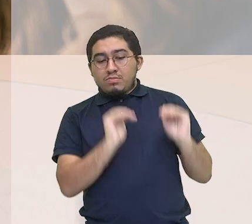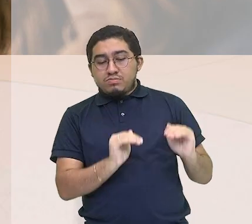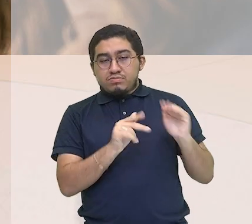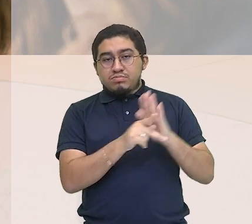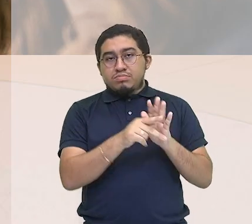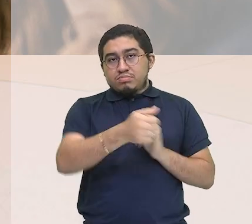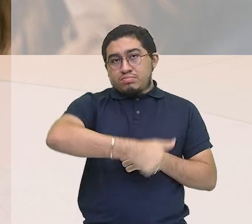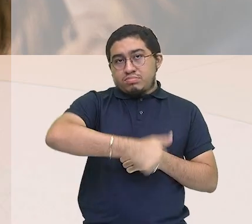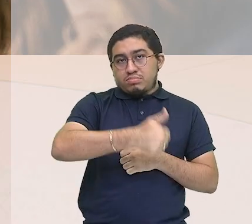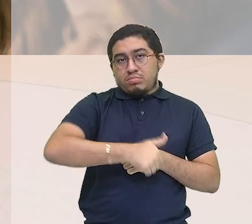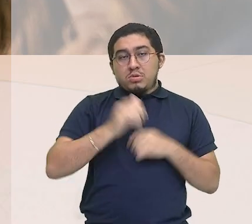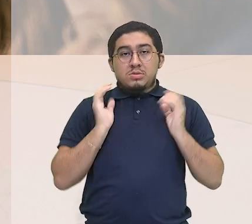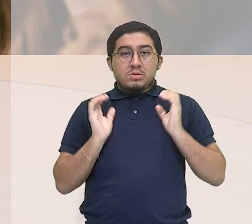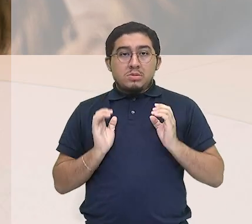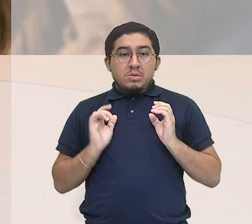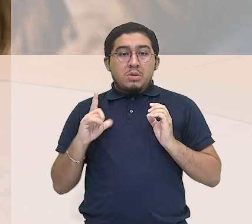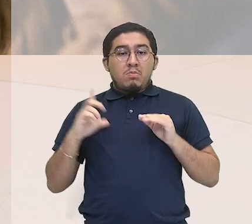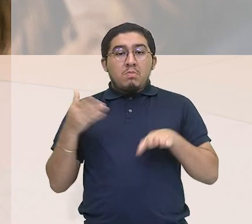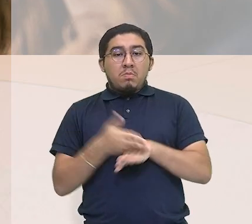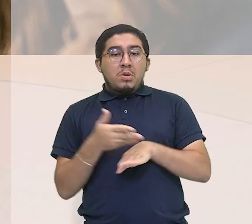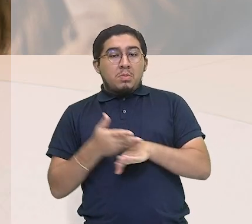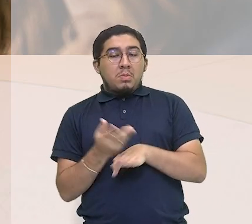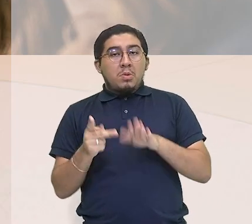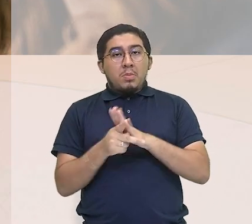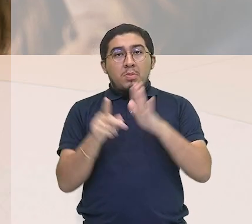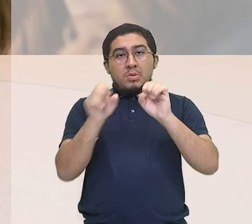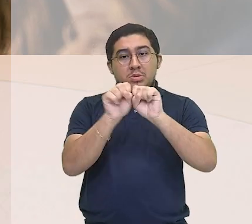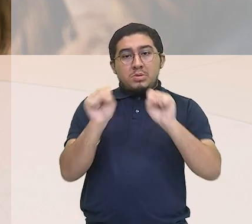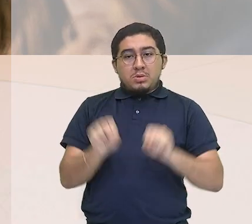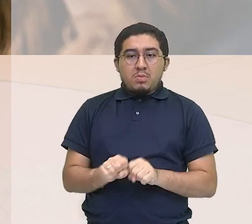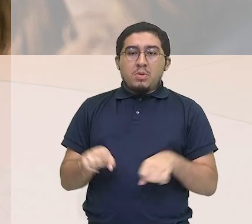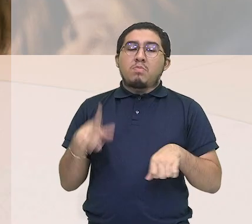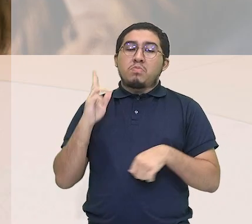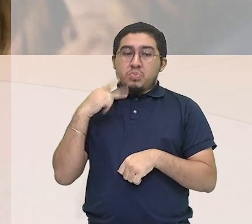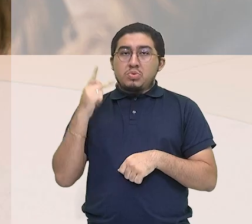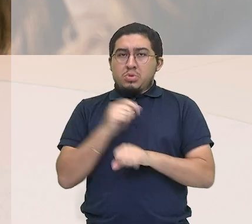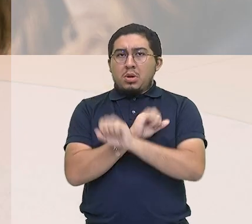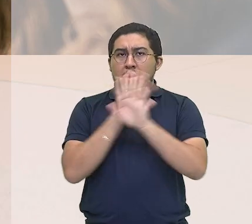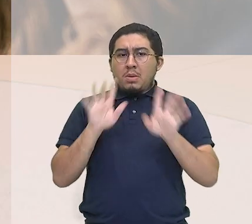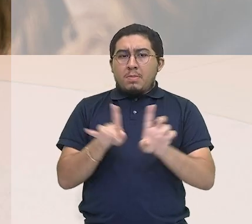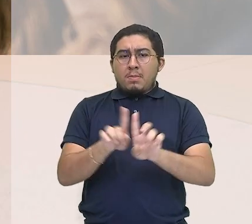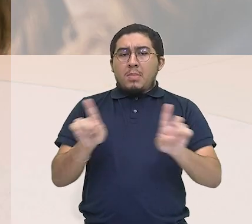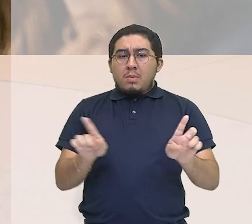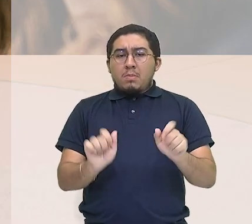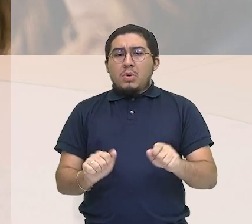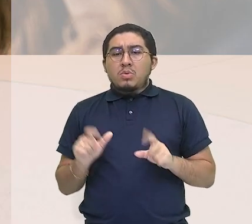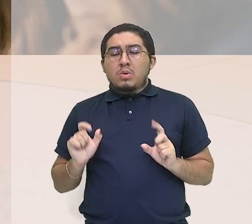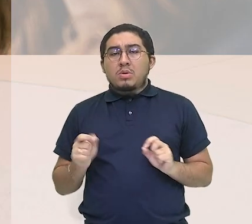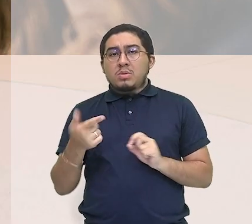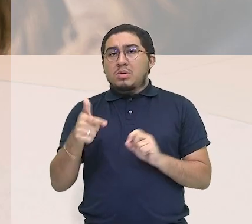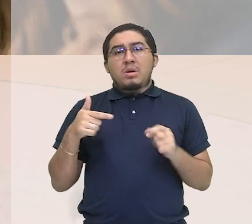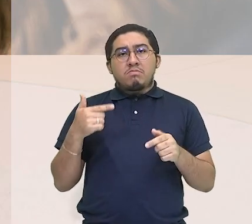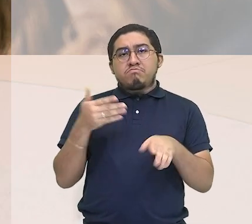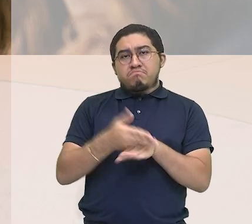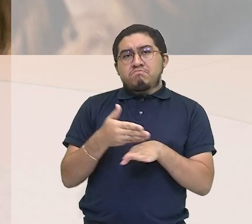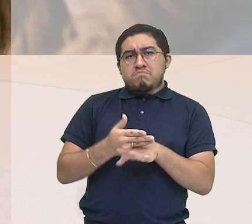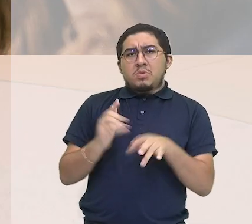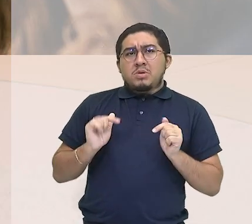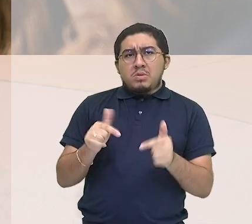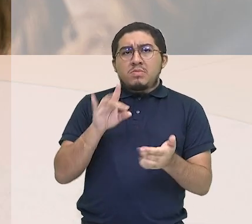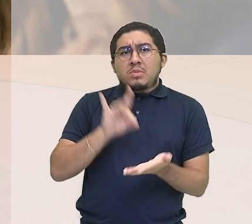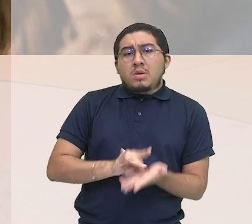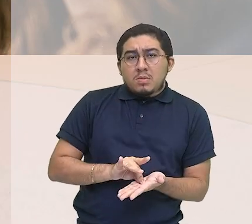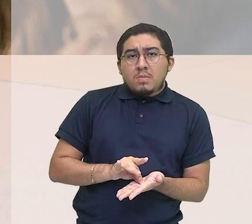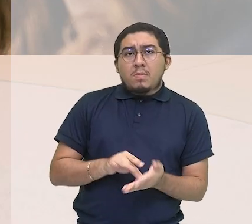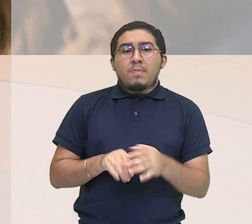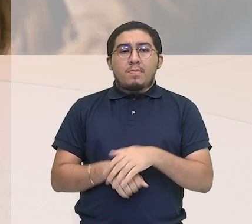os cidadãos estão presentes no sistema político, claro, mas podem não estar ativamente